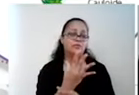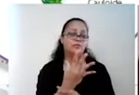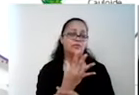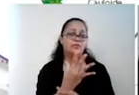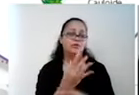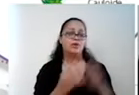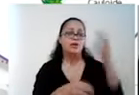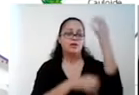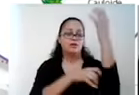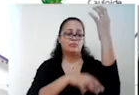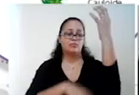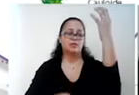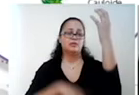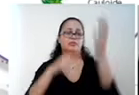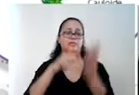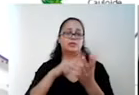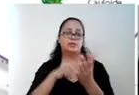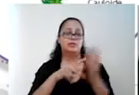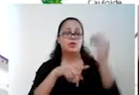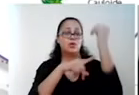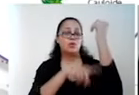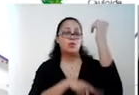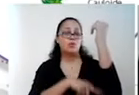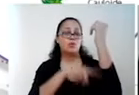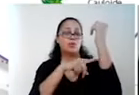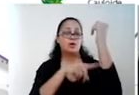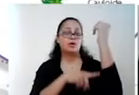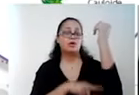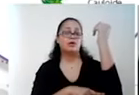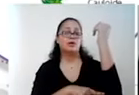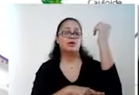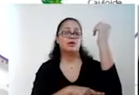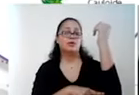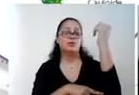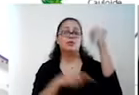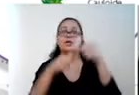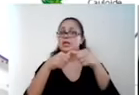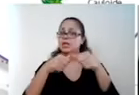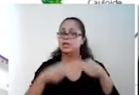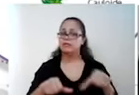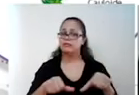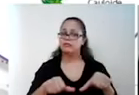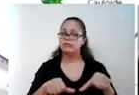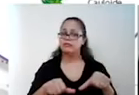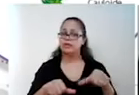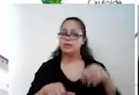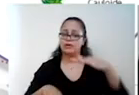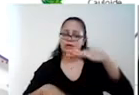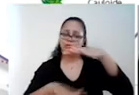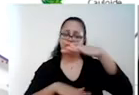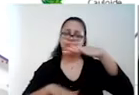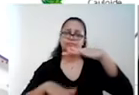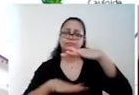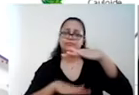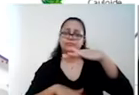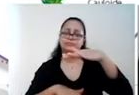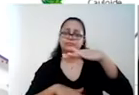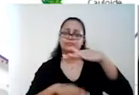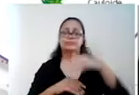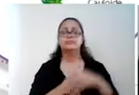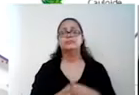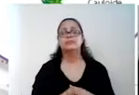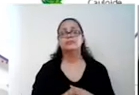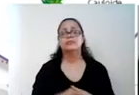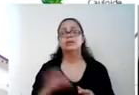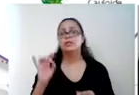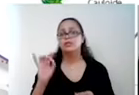parte inferior, um caule. Apesar de ser caule, ele fica soterrado debaixo do solo, no caso de uma samambaia. E